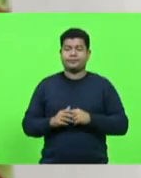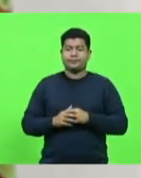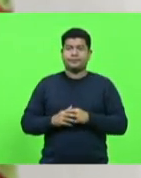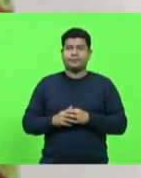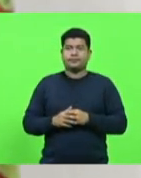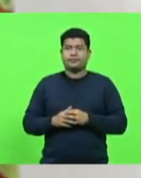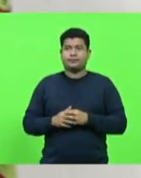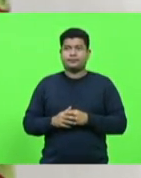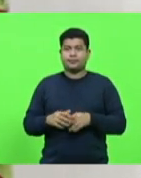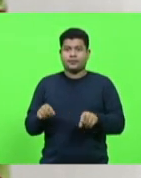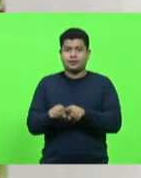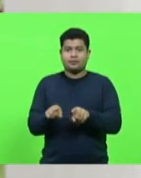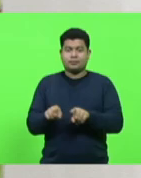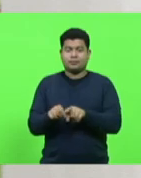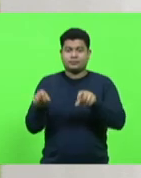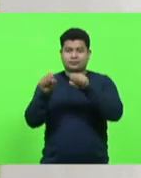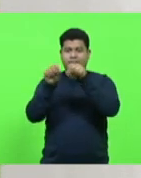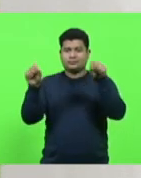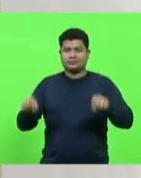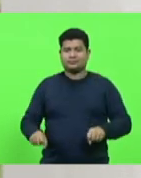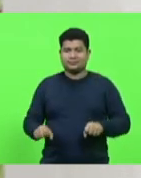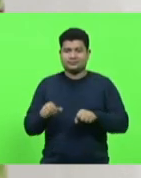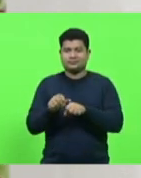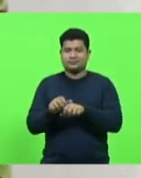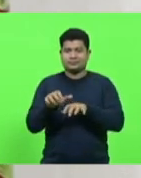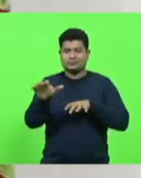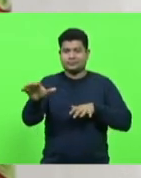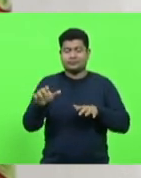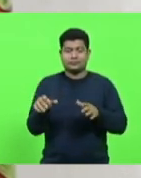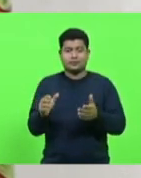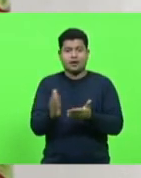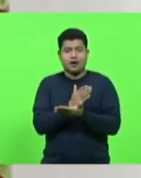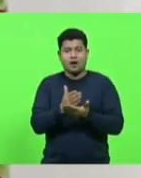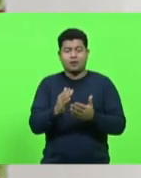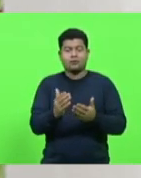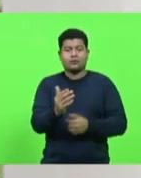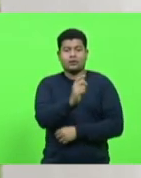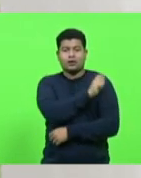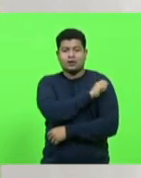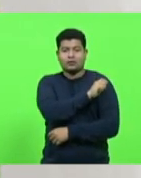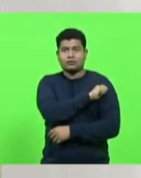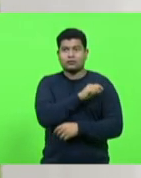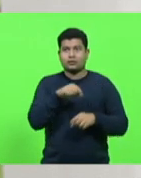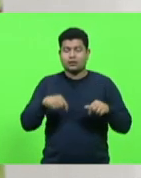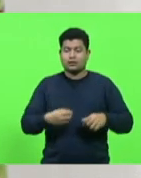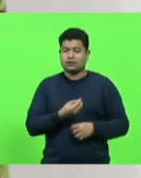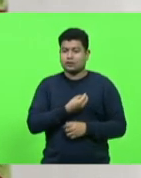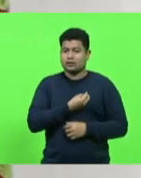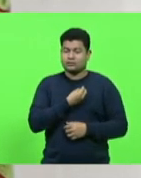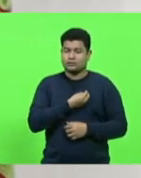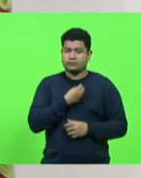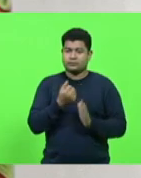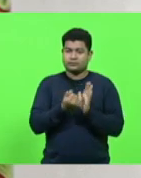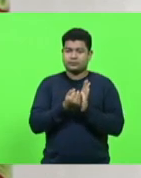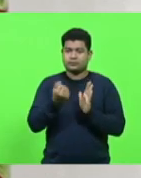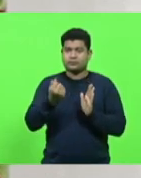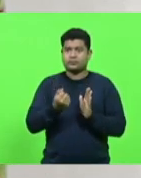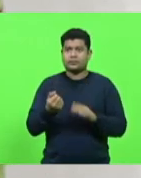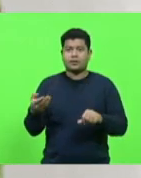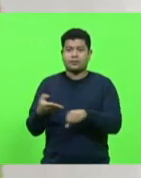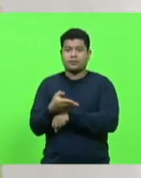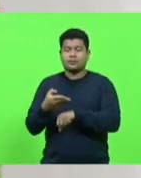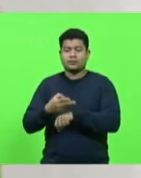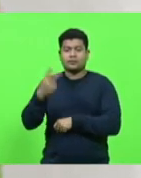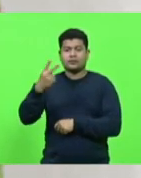pelo sistema virtual, aos acadêmicos aqui presentes, registrando com muita alegria a participação da